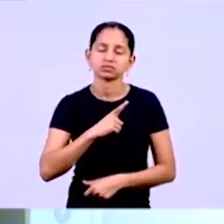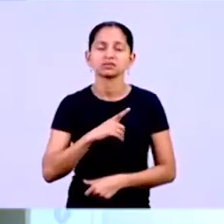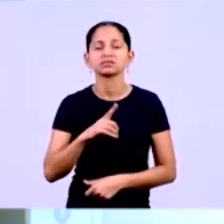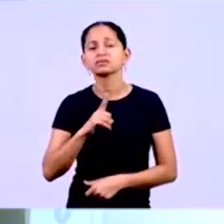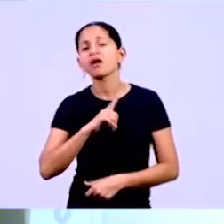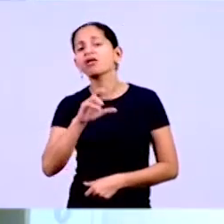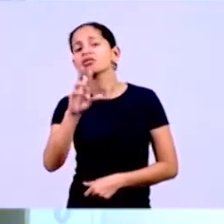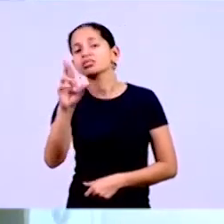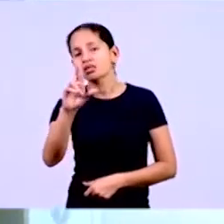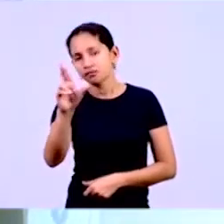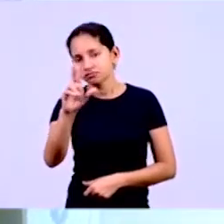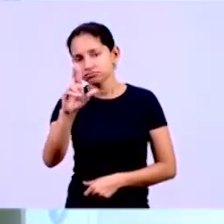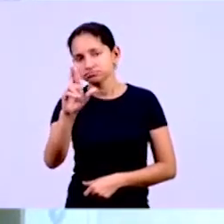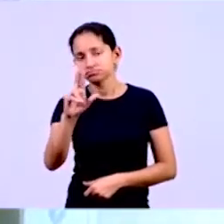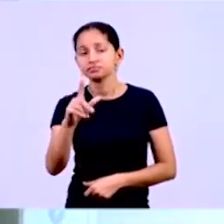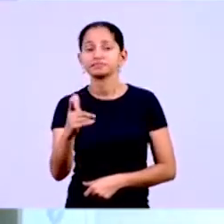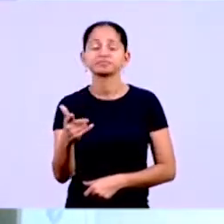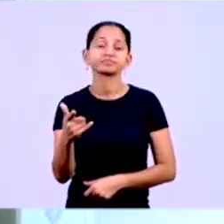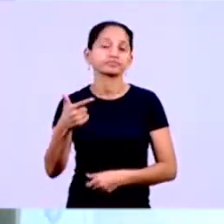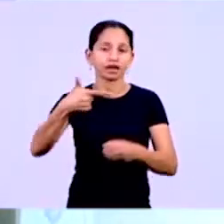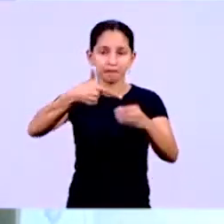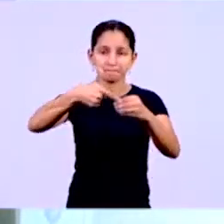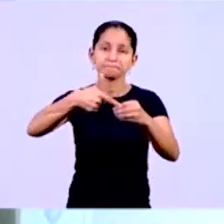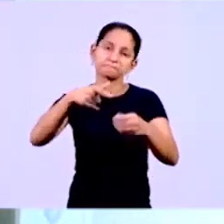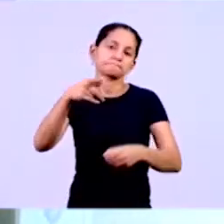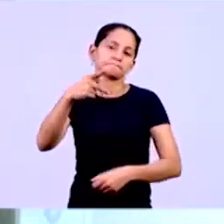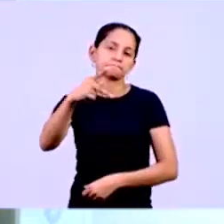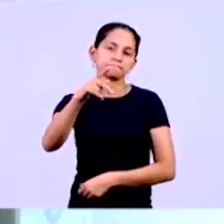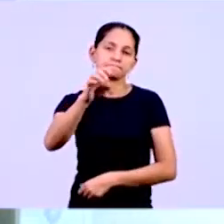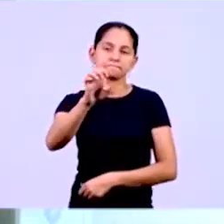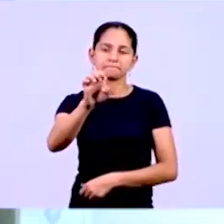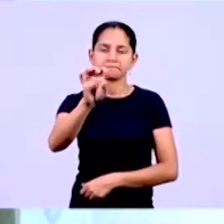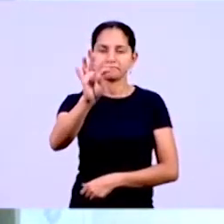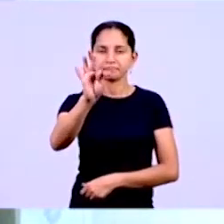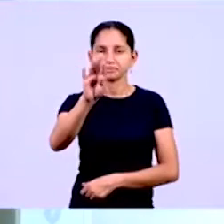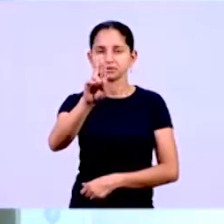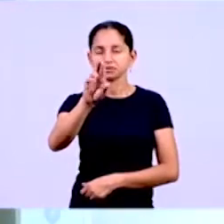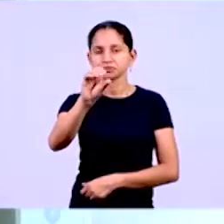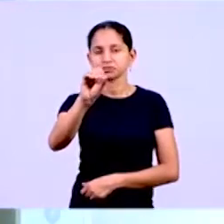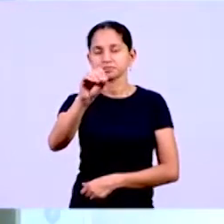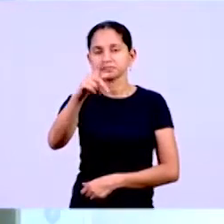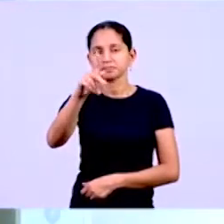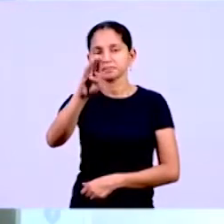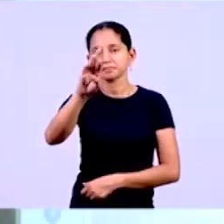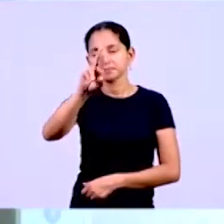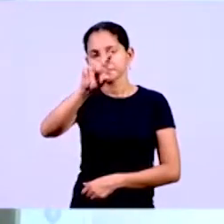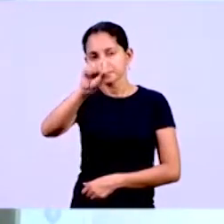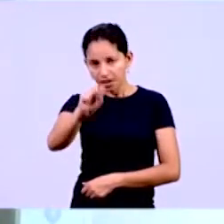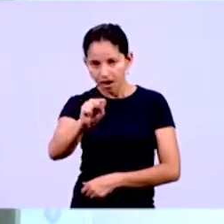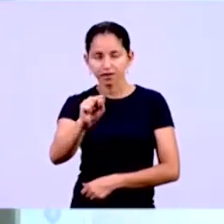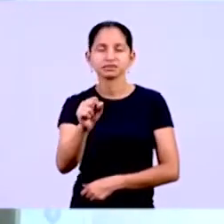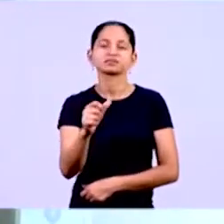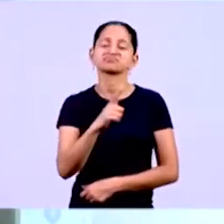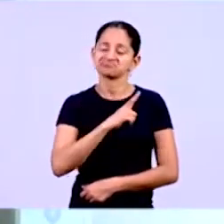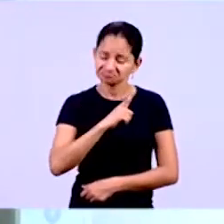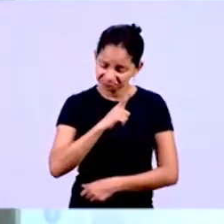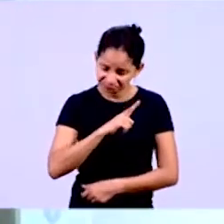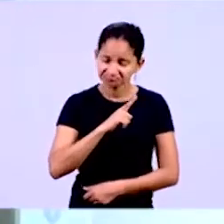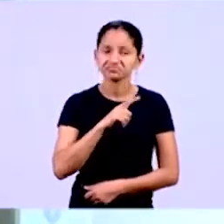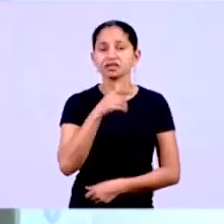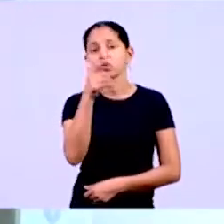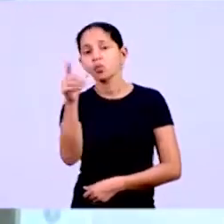tem esses mainframes? Por exemplo, a Petrobras. É o maior supercomputador aqui. O INPE, que é o Instituto Nacional de